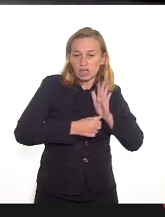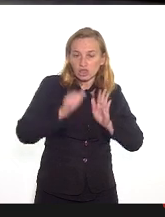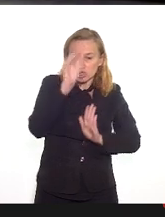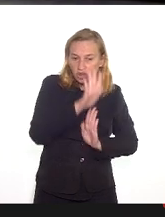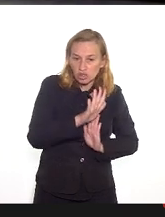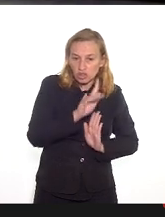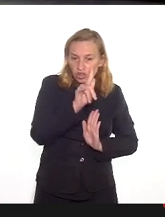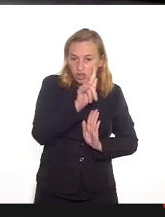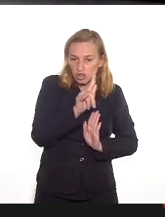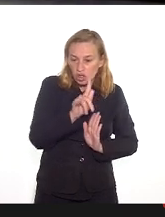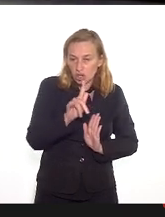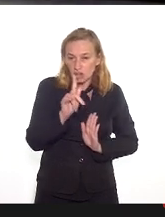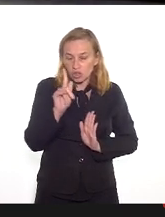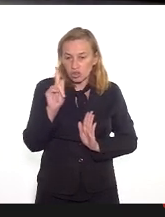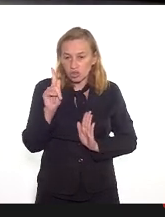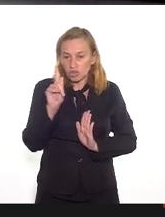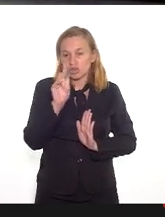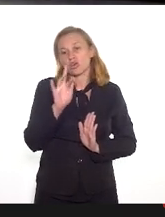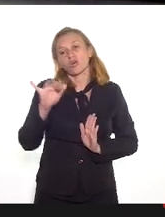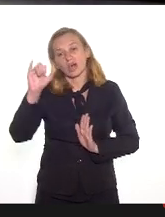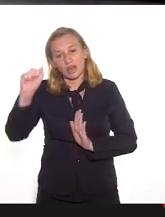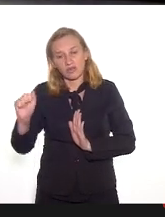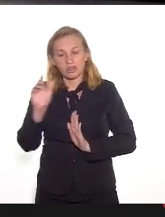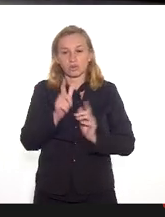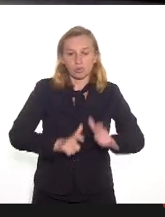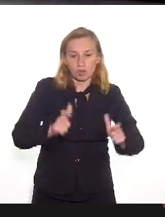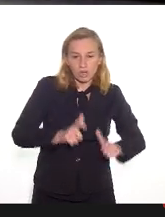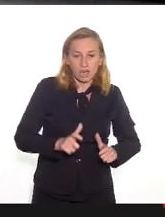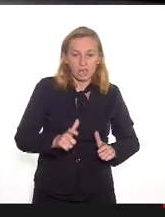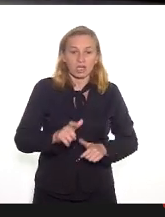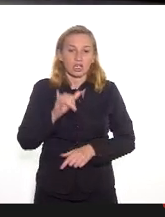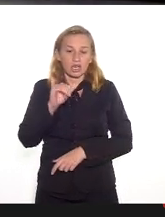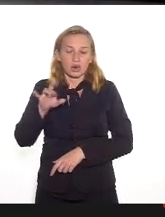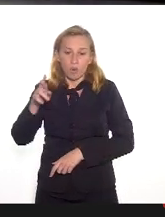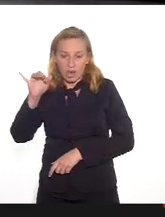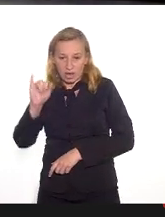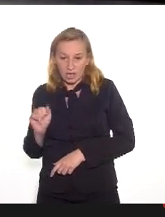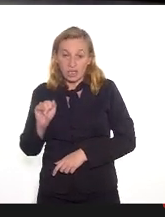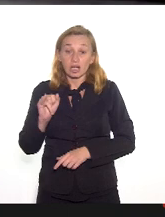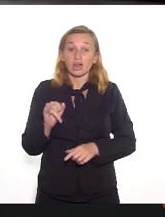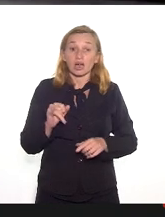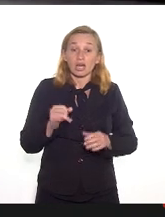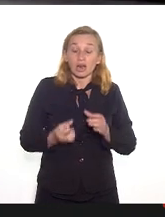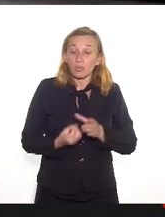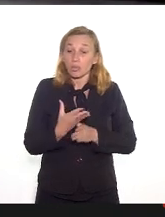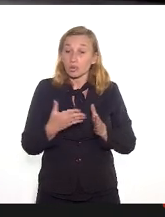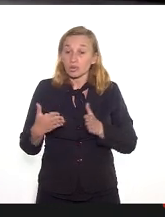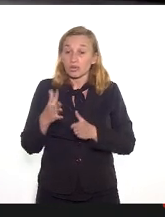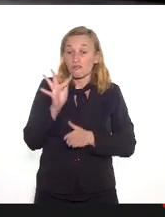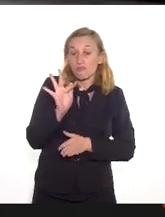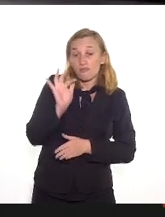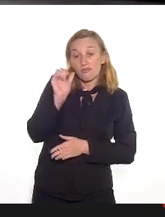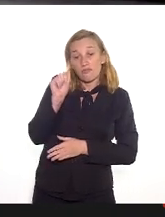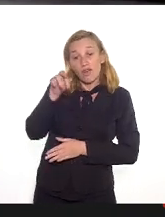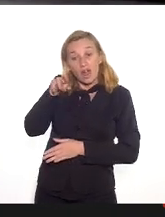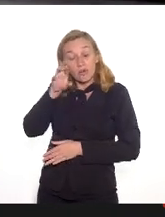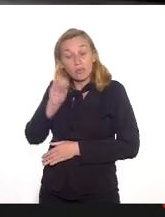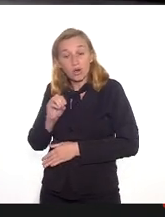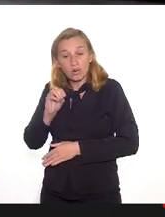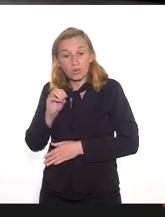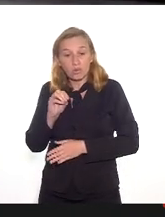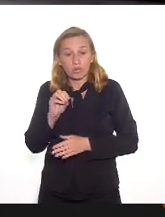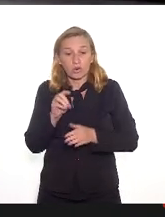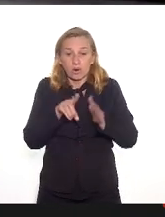geográfica para essa região, mas a vieira também, além de ser uma iguaria, ela produz um fármaco, né, que é um análogo